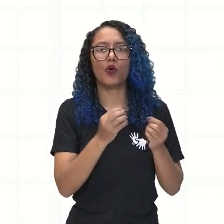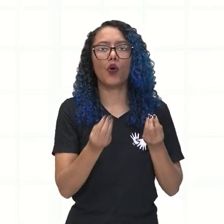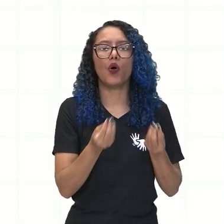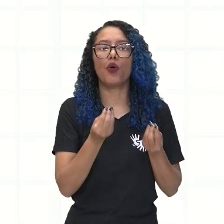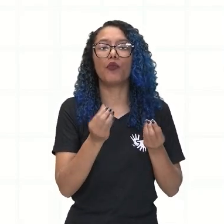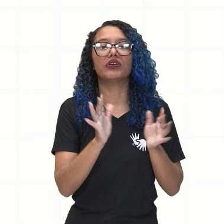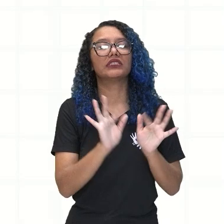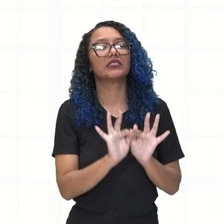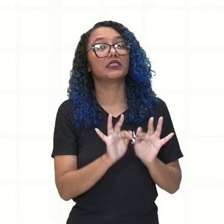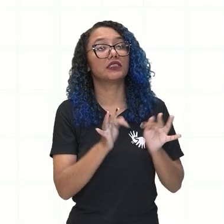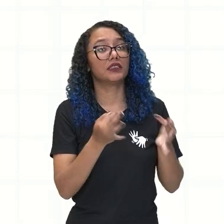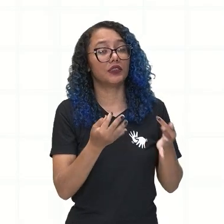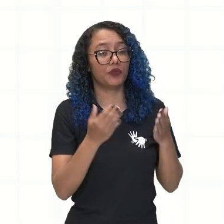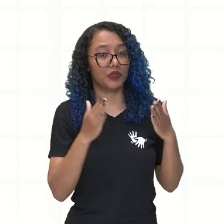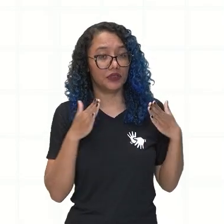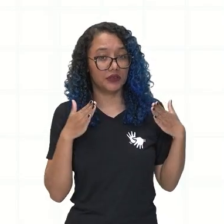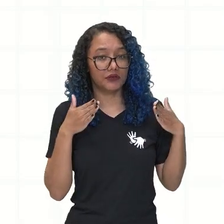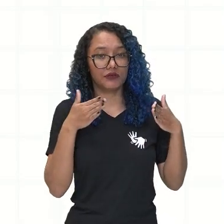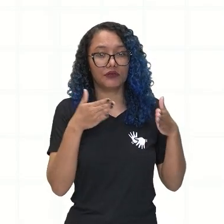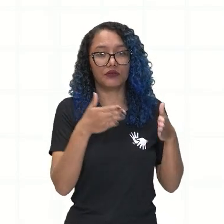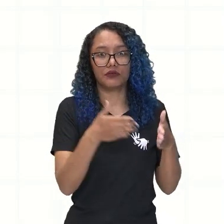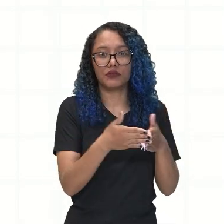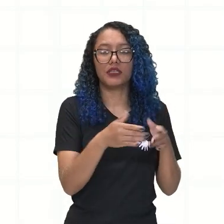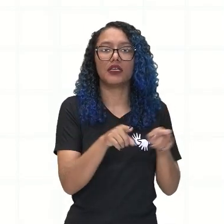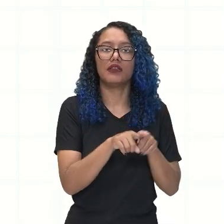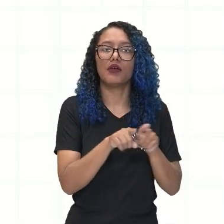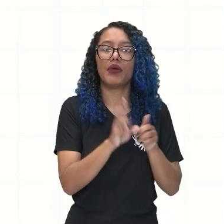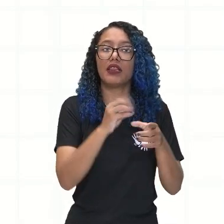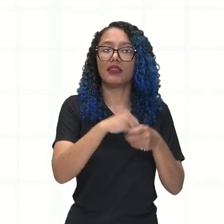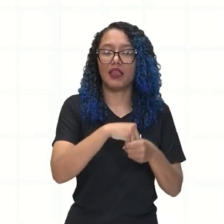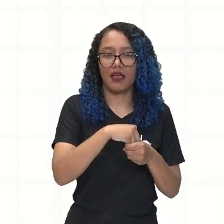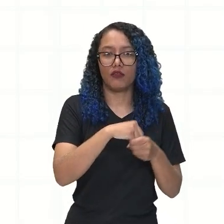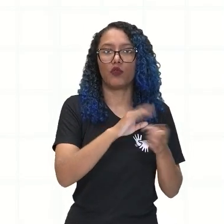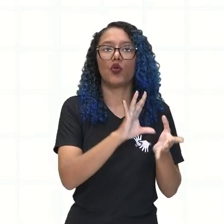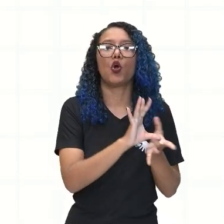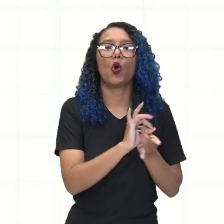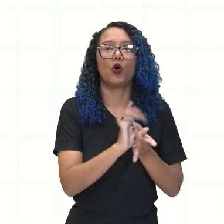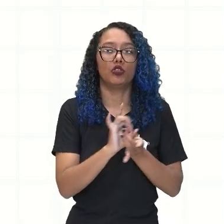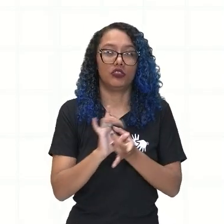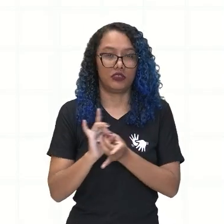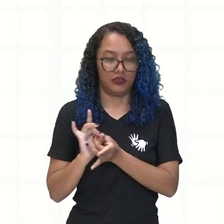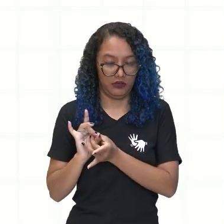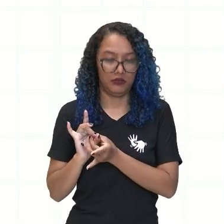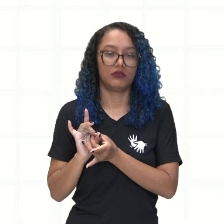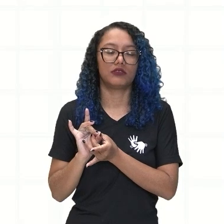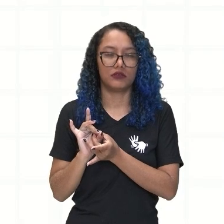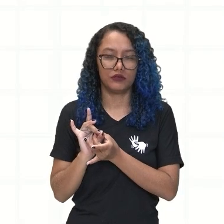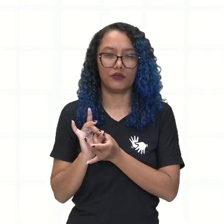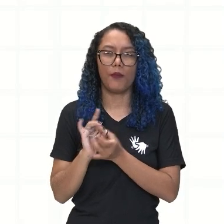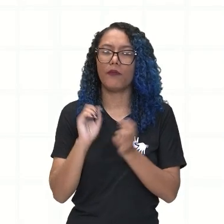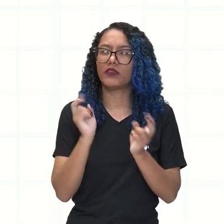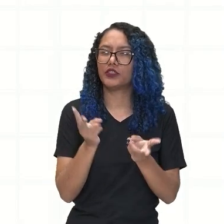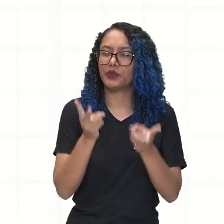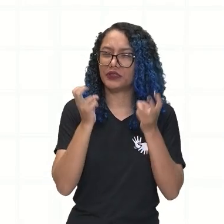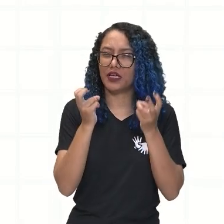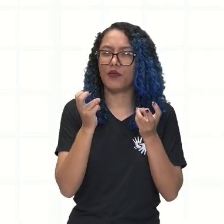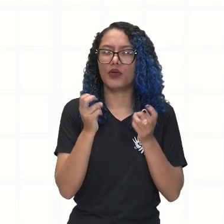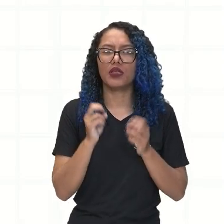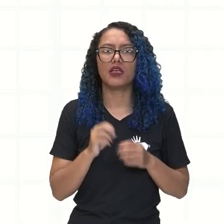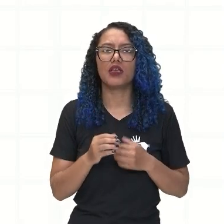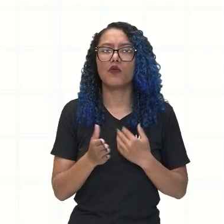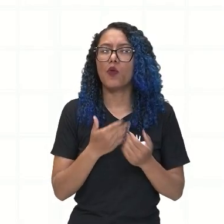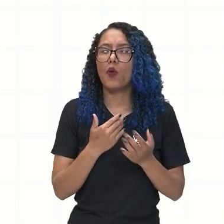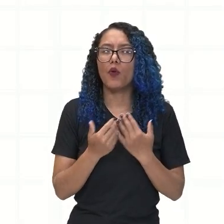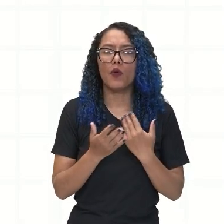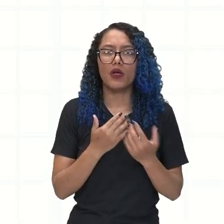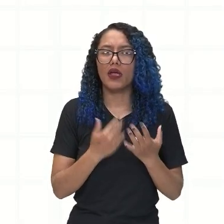objetiva e contextualizada. Notem que todo o texto de divulgação científica ele é contextualizado.